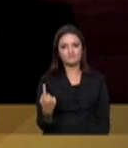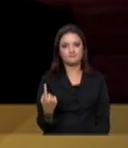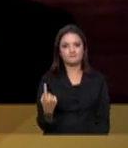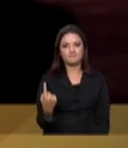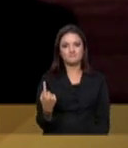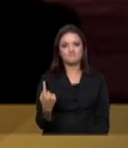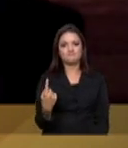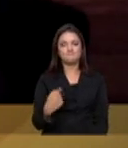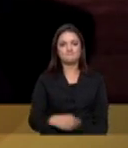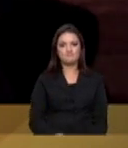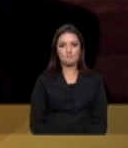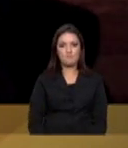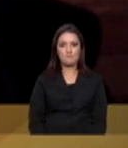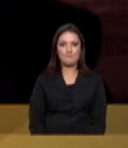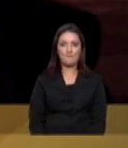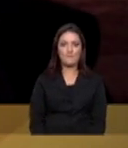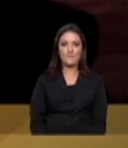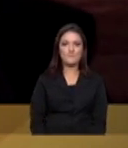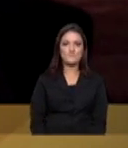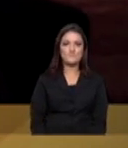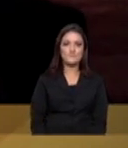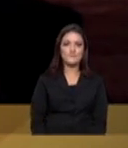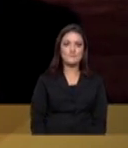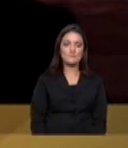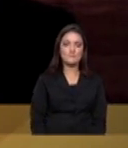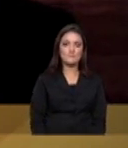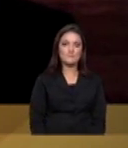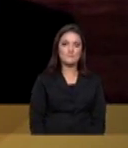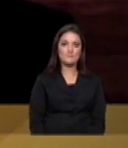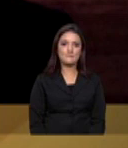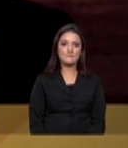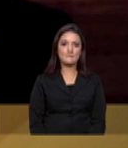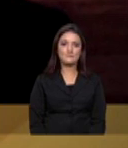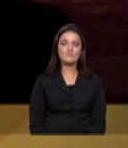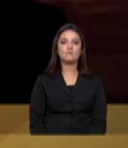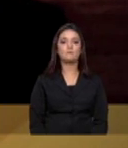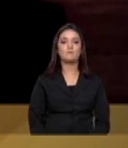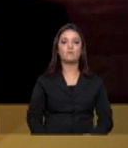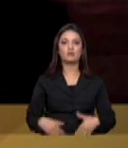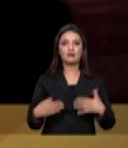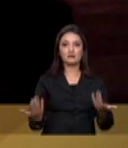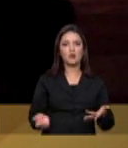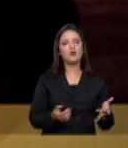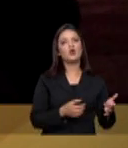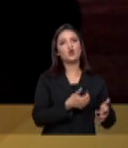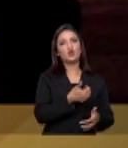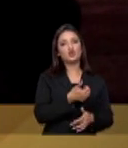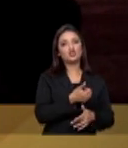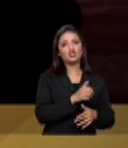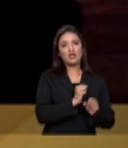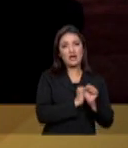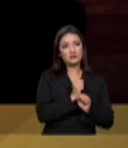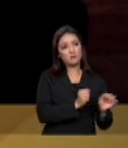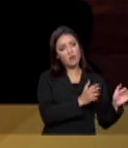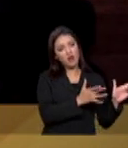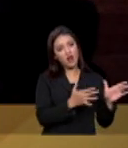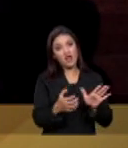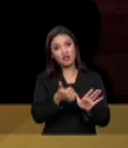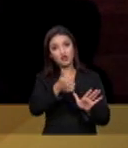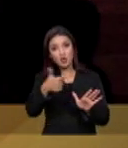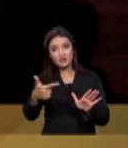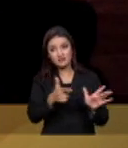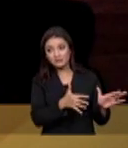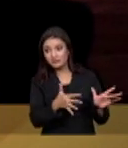231 do texto consonantal os resultados mais de 12 anos da prolação